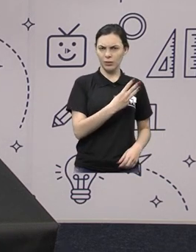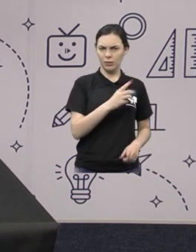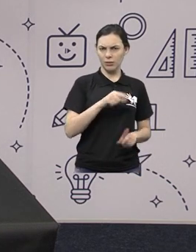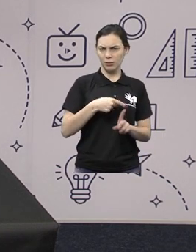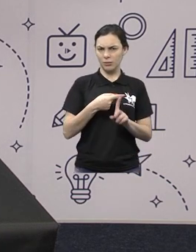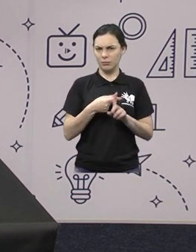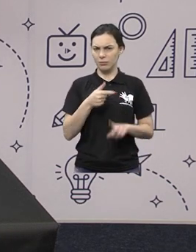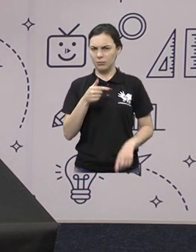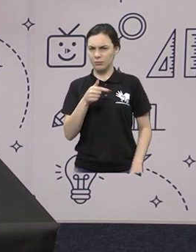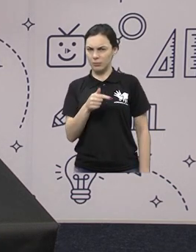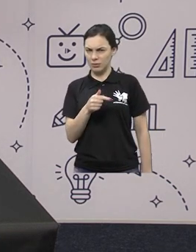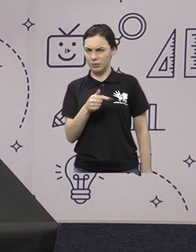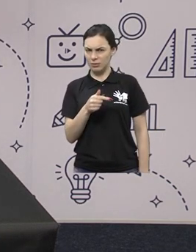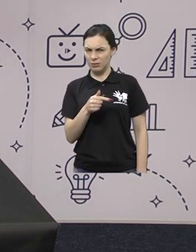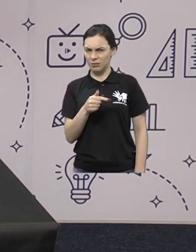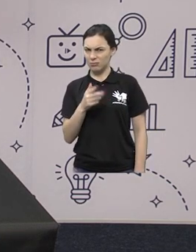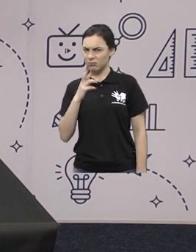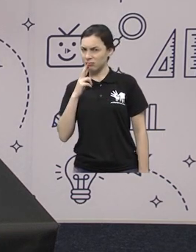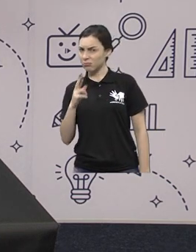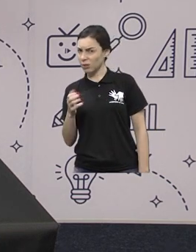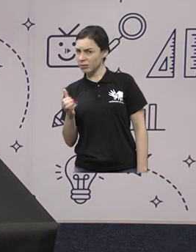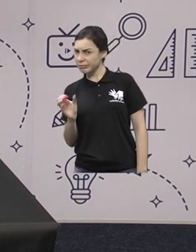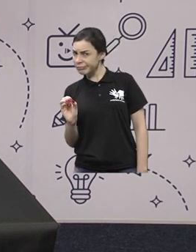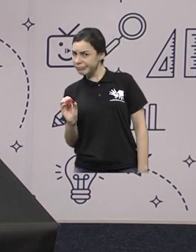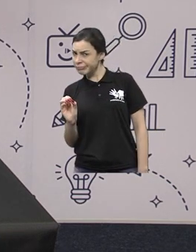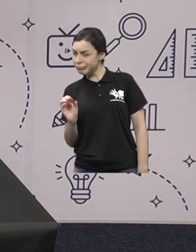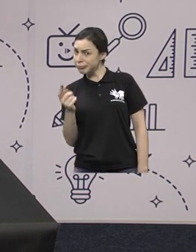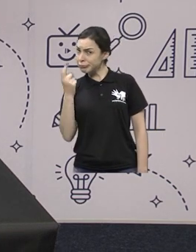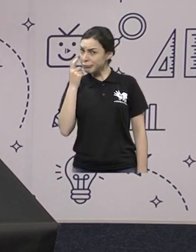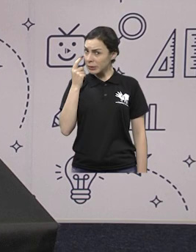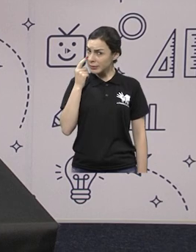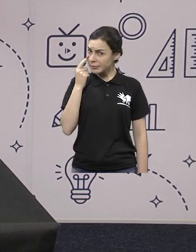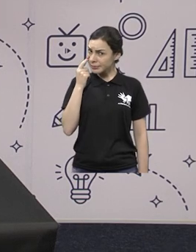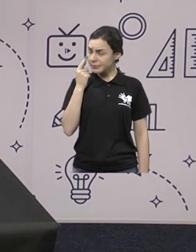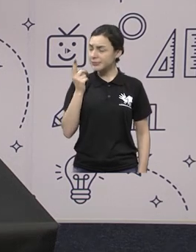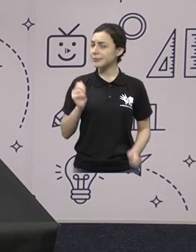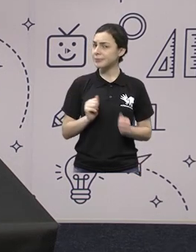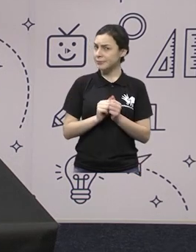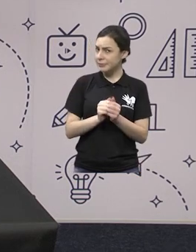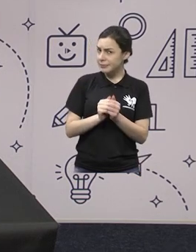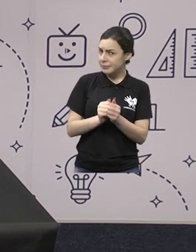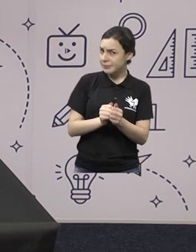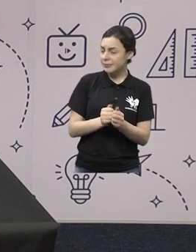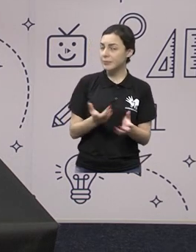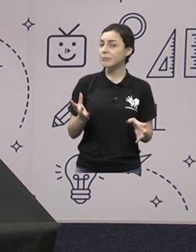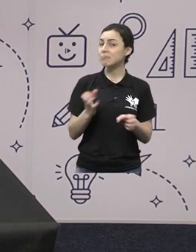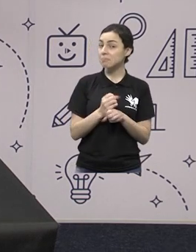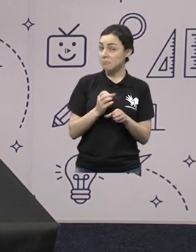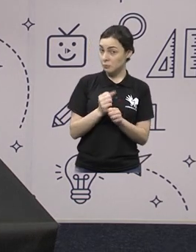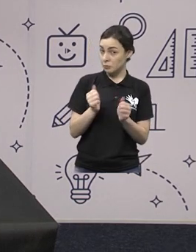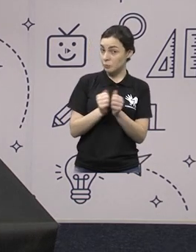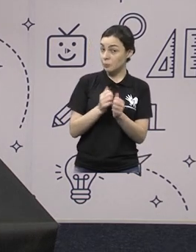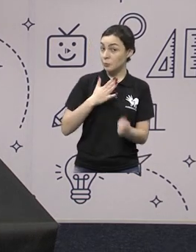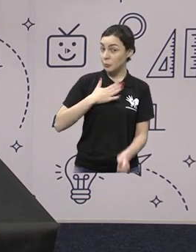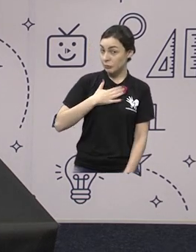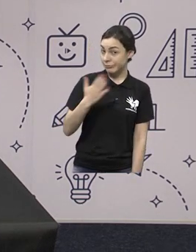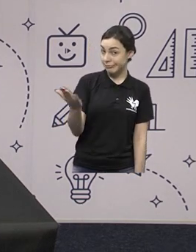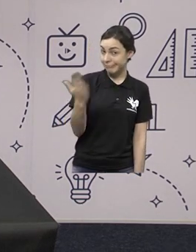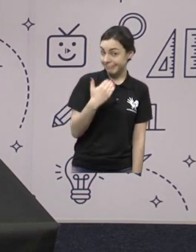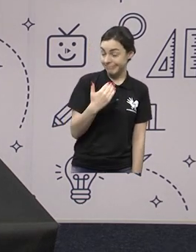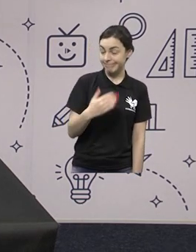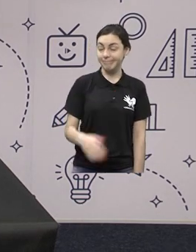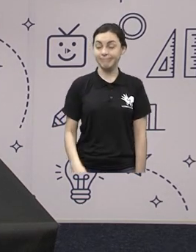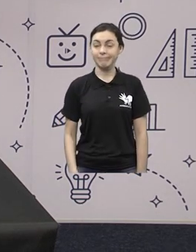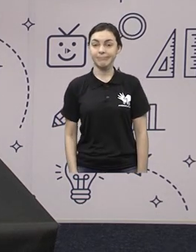juntar agora 3 mais 7, eu vou conseguir juntar 10? Vamos ver? Acompanhe lá comigo, vamos contar